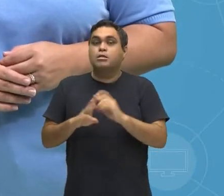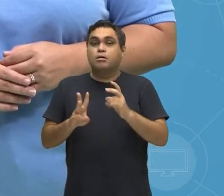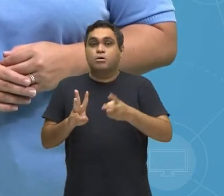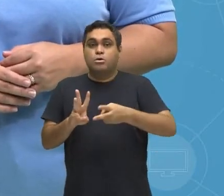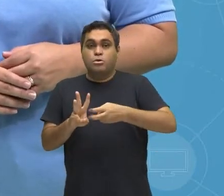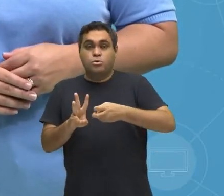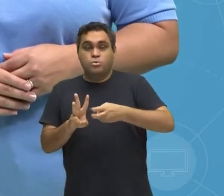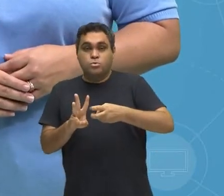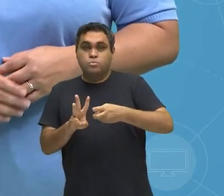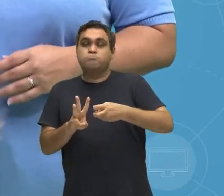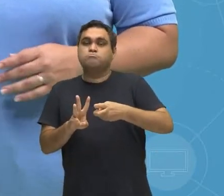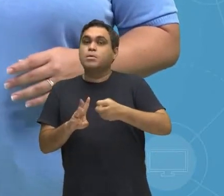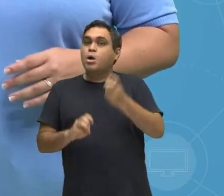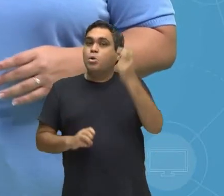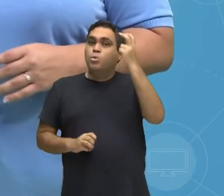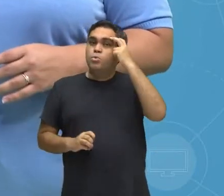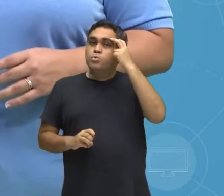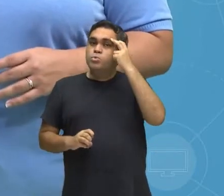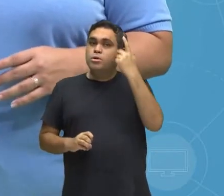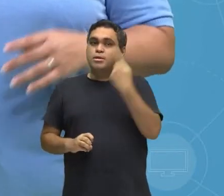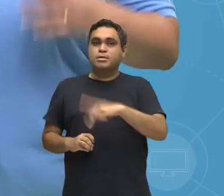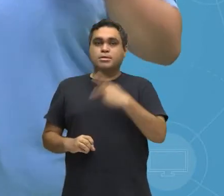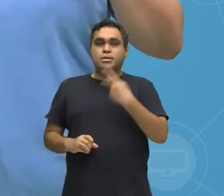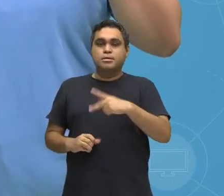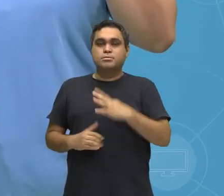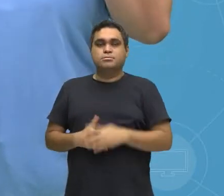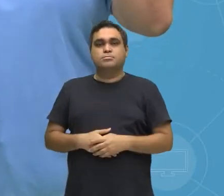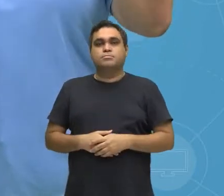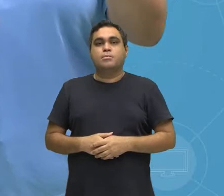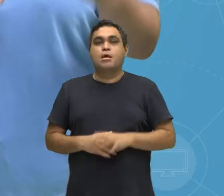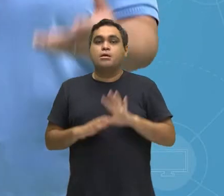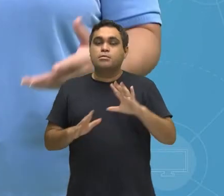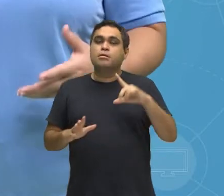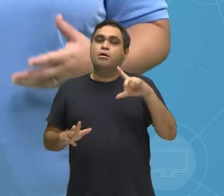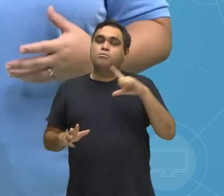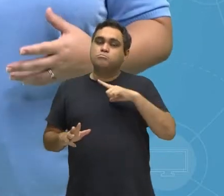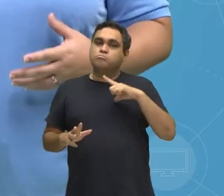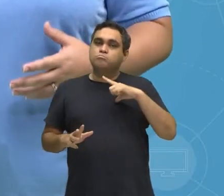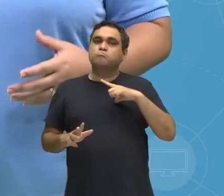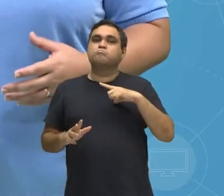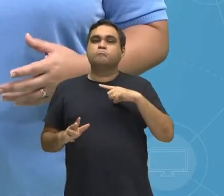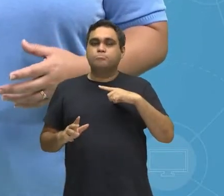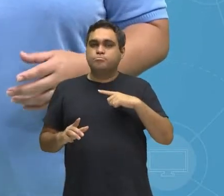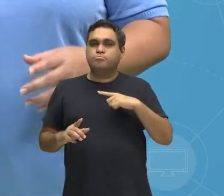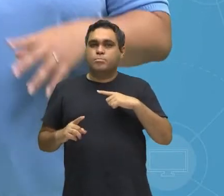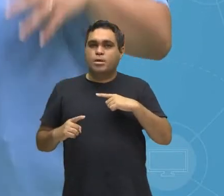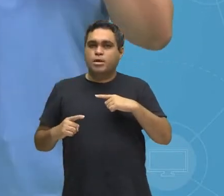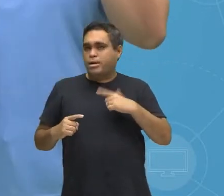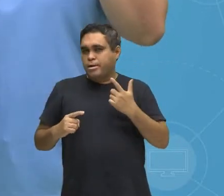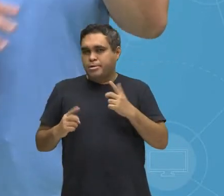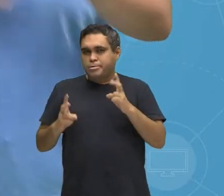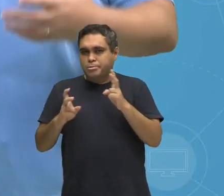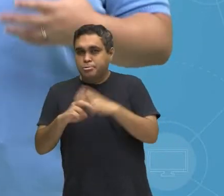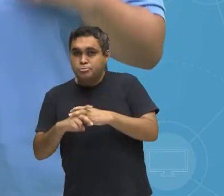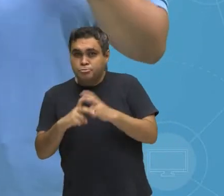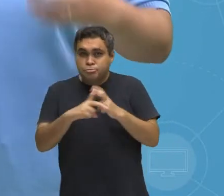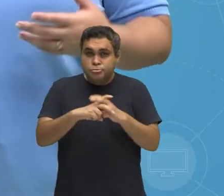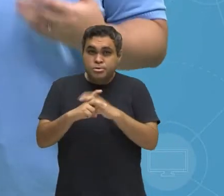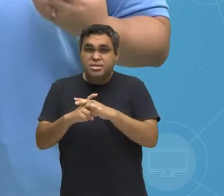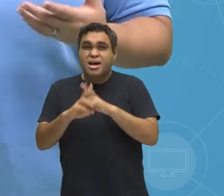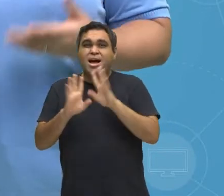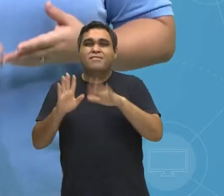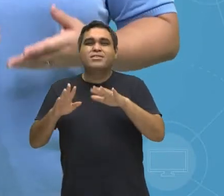que o praticam. Então tem algumas lutas que fazem parte aí de um ritual, né? E tem outras que é apenas